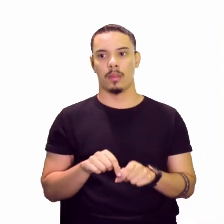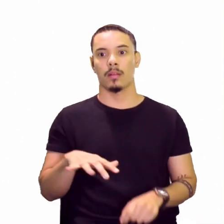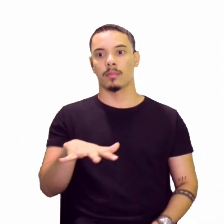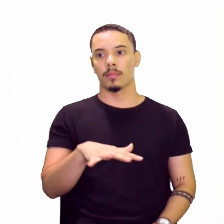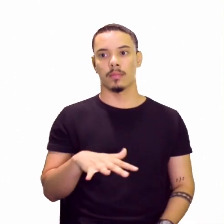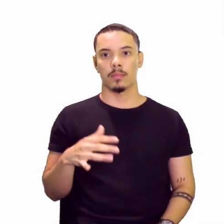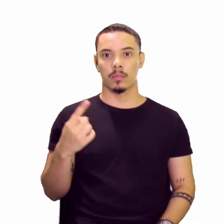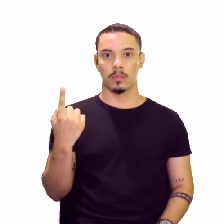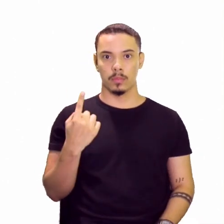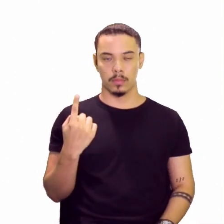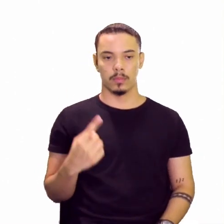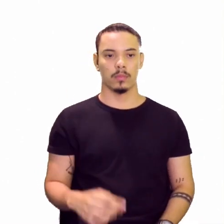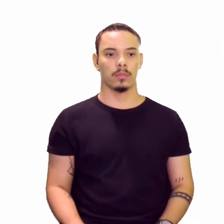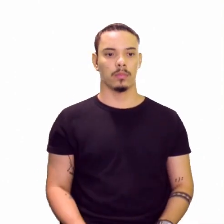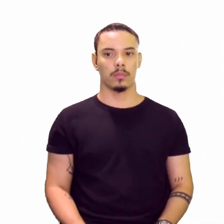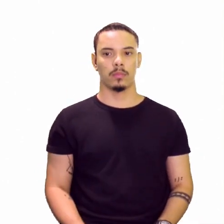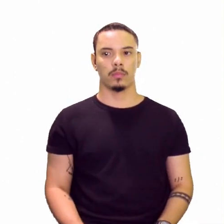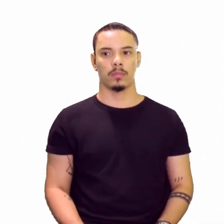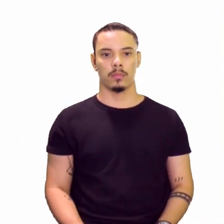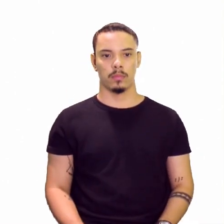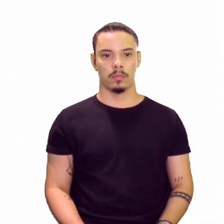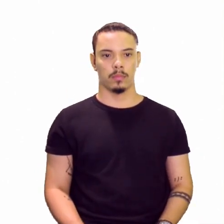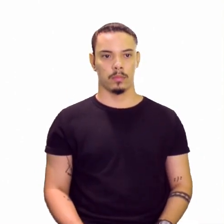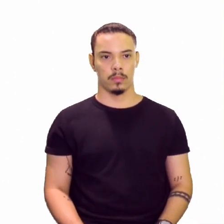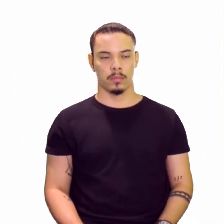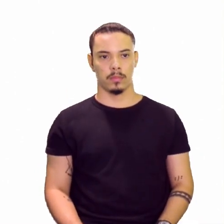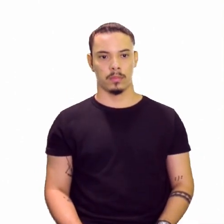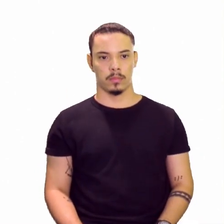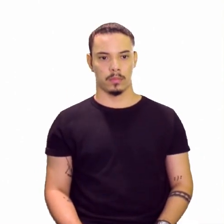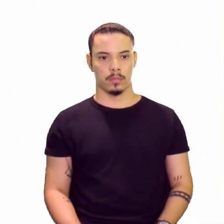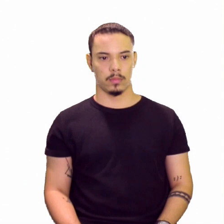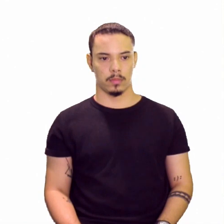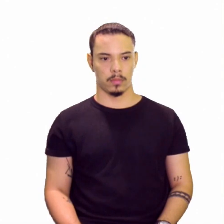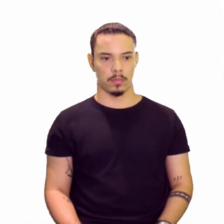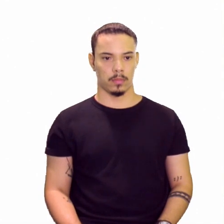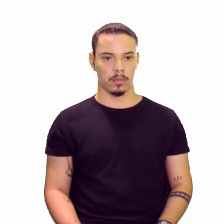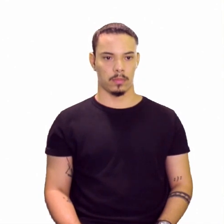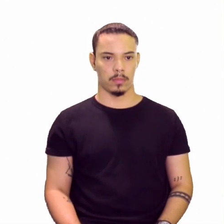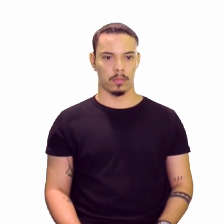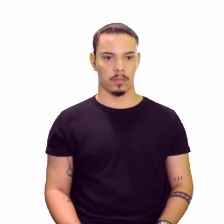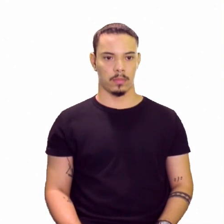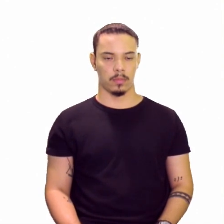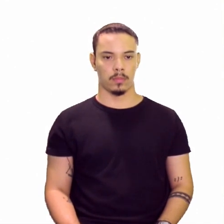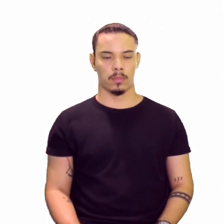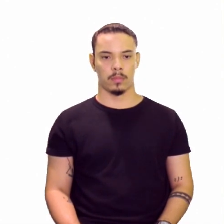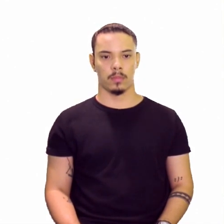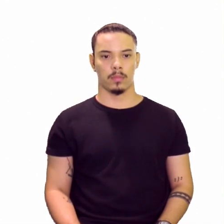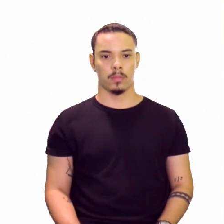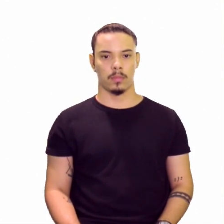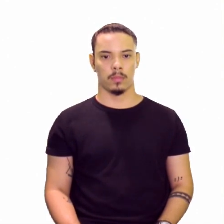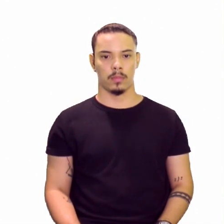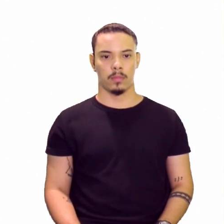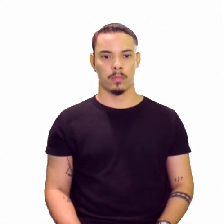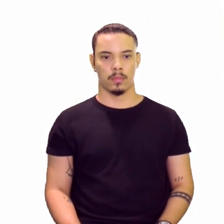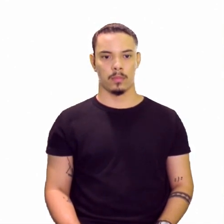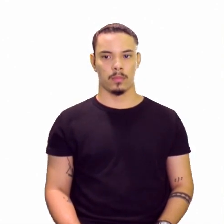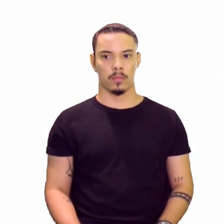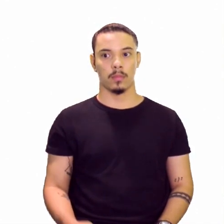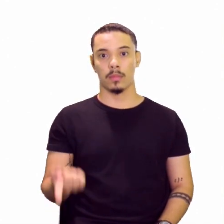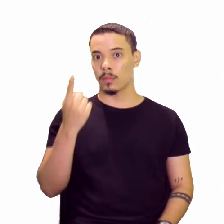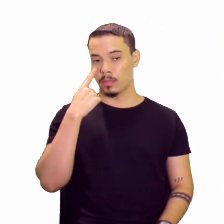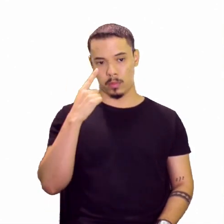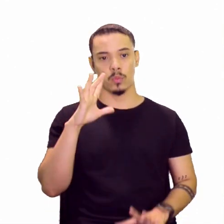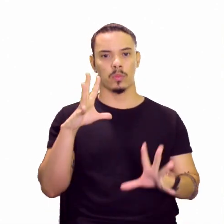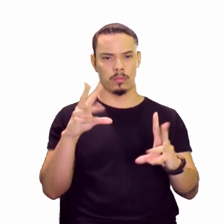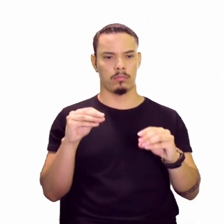1. Então, vamos pegar ali, mais ou menos, né? Vamos tirar aqui só para ficar. Vamos pegar a primeira ali, ó. Tem